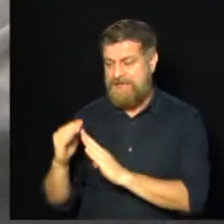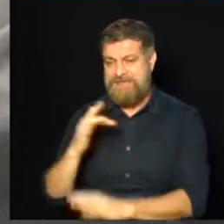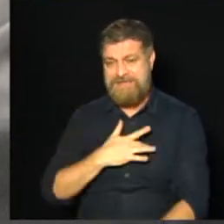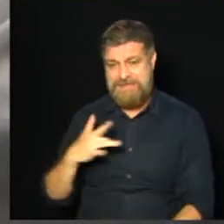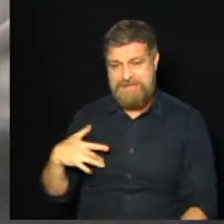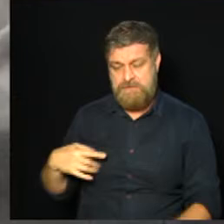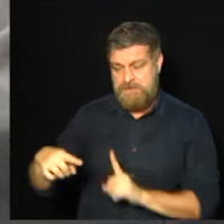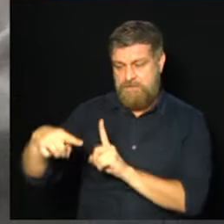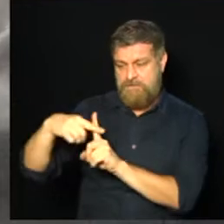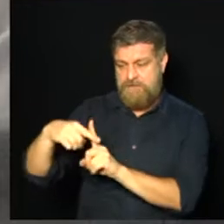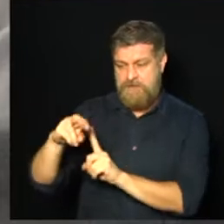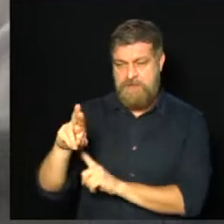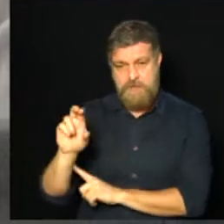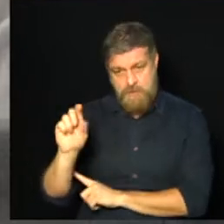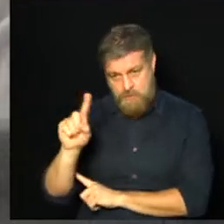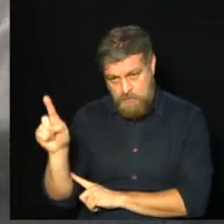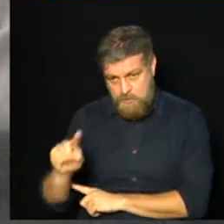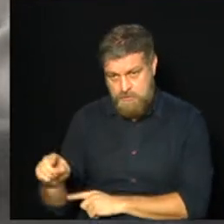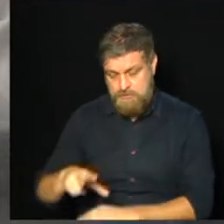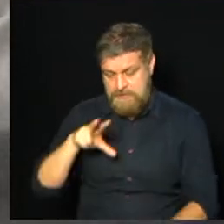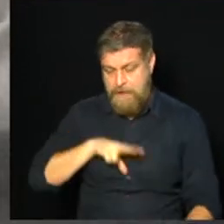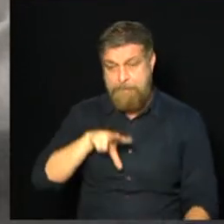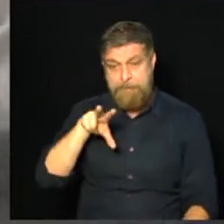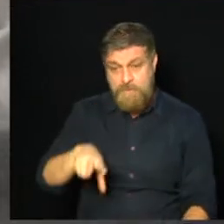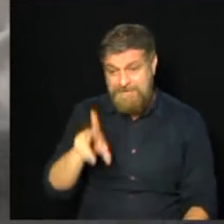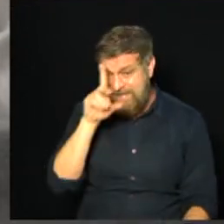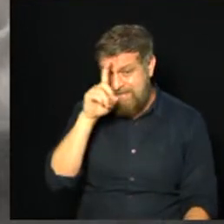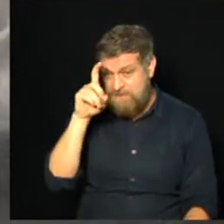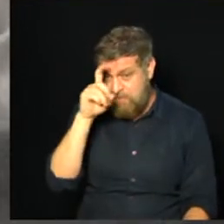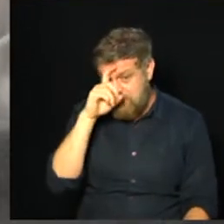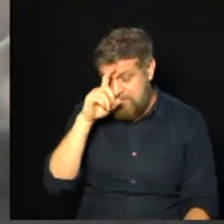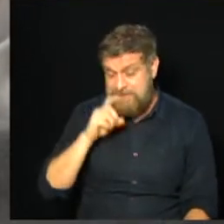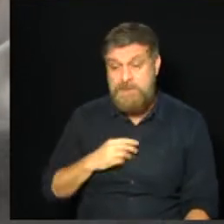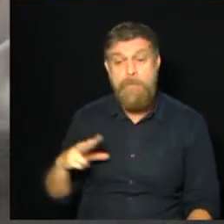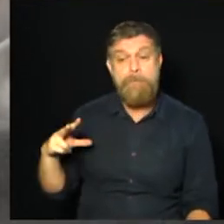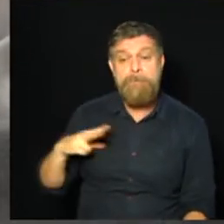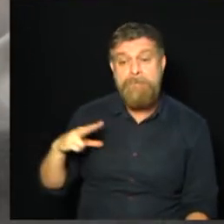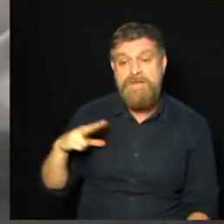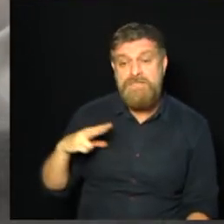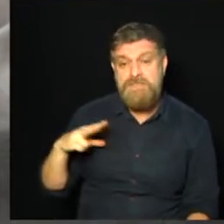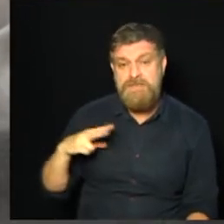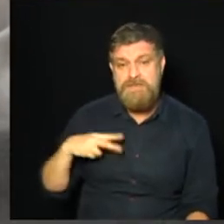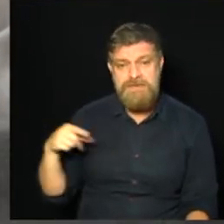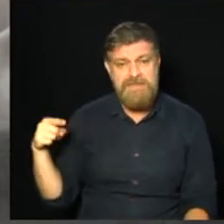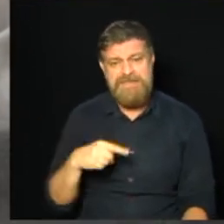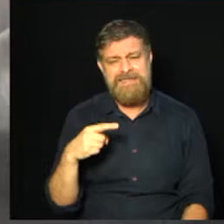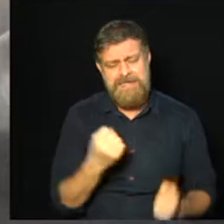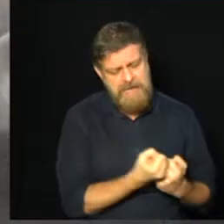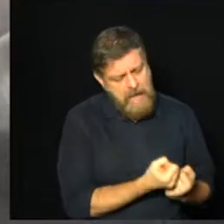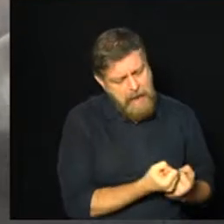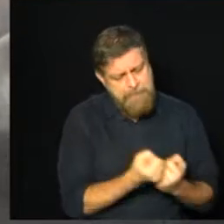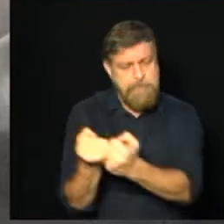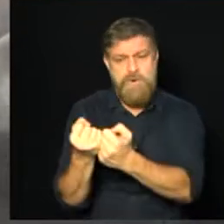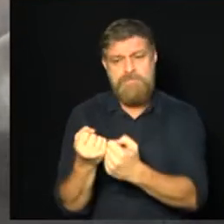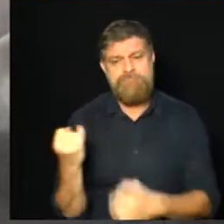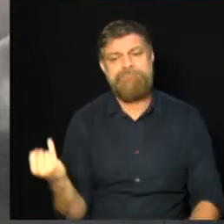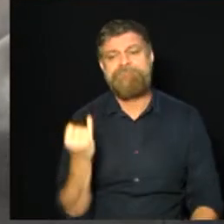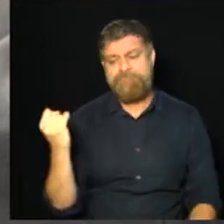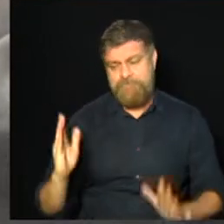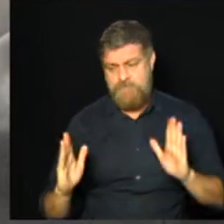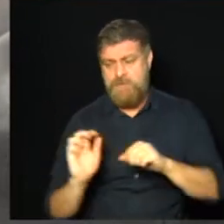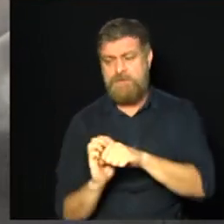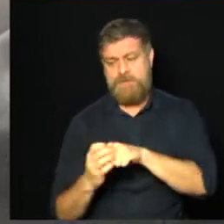Cruz, Samaritano, Beneficência Portuguesa, são entidades privadas que tiveram peso importantíssimo durante a